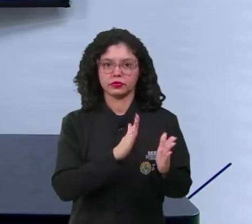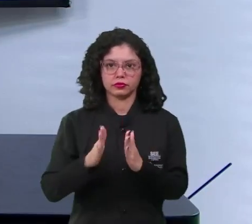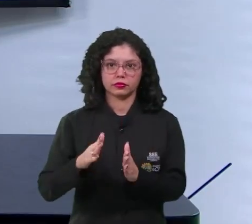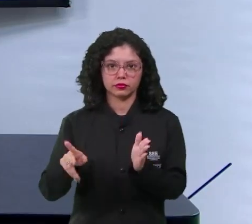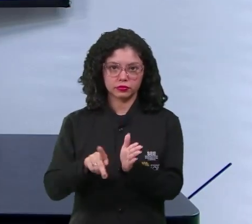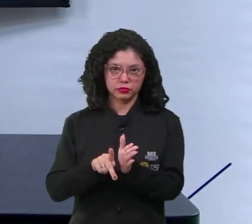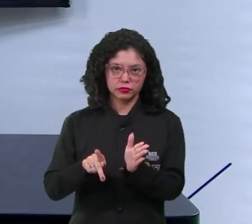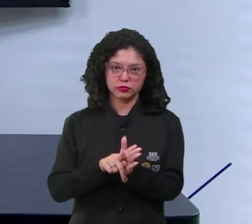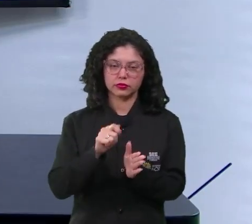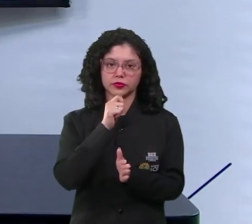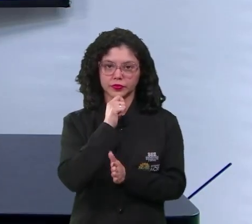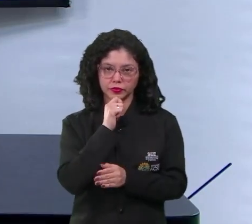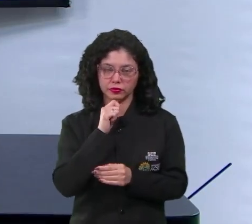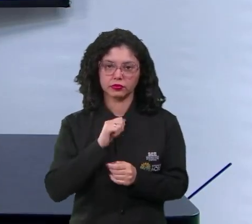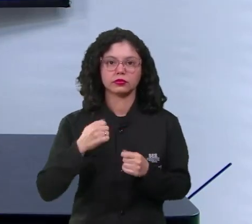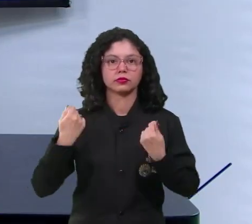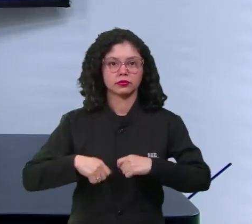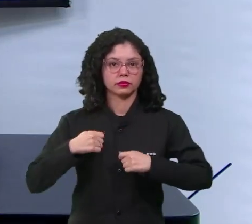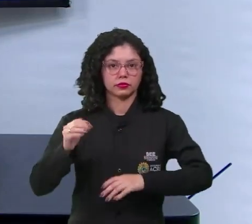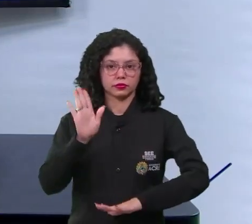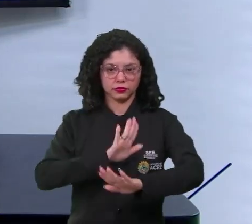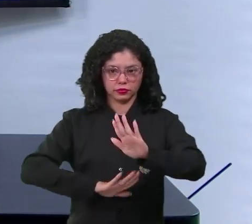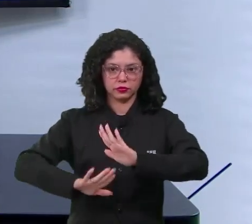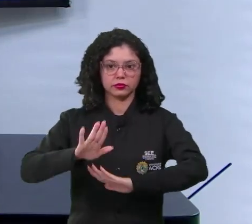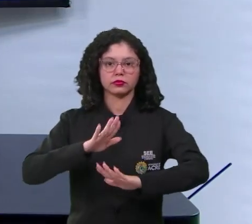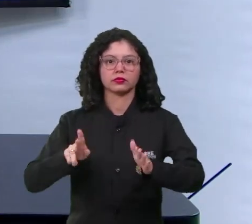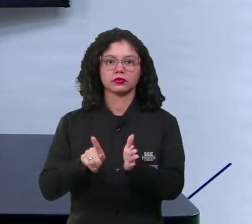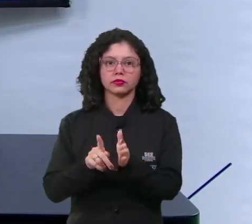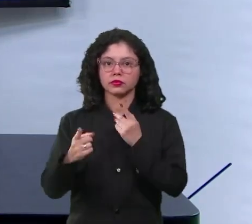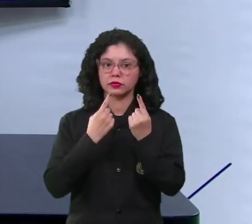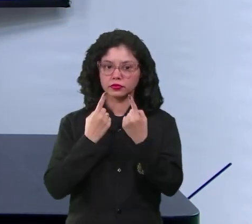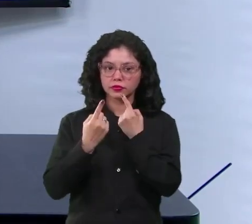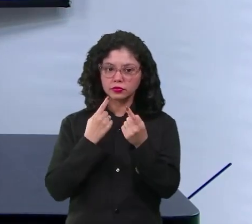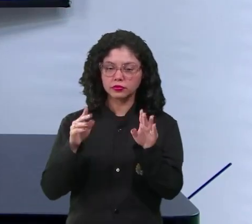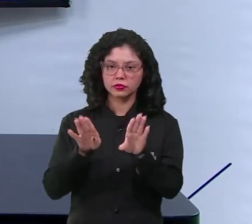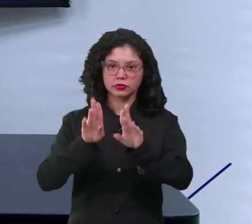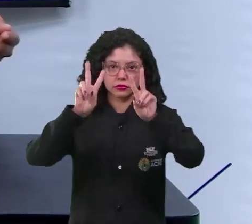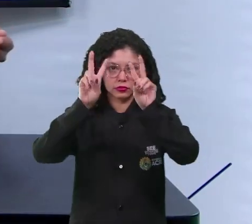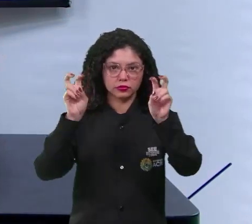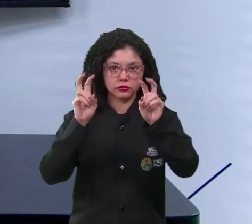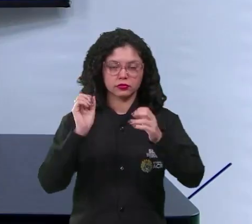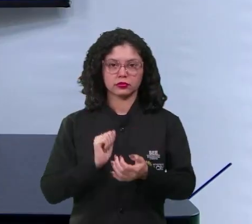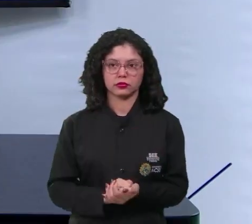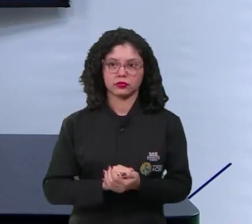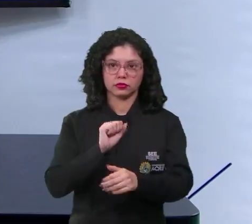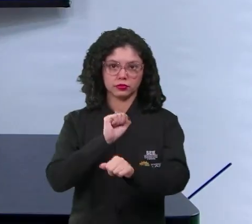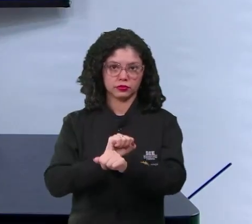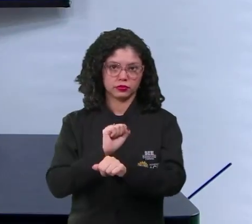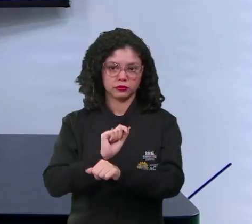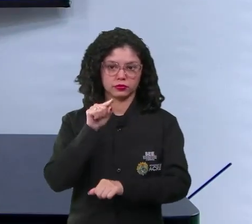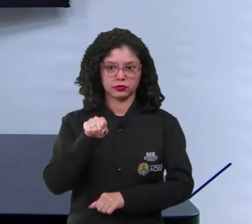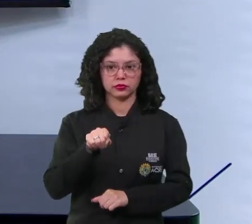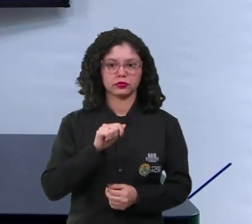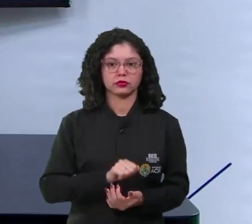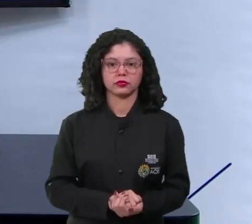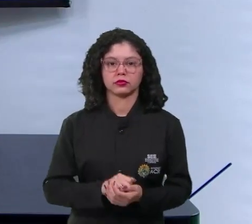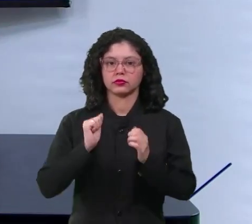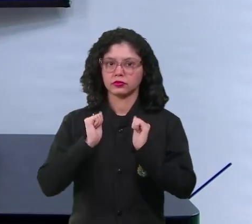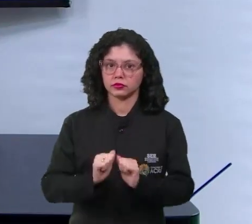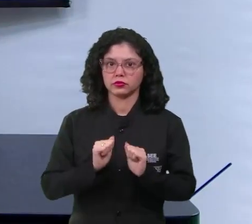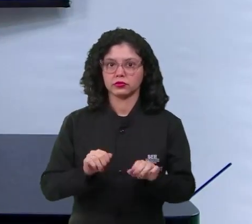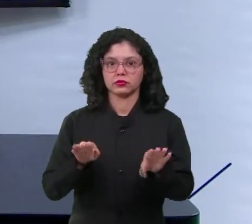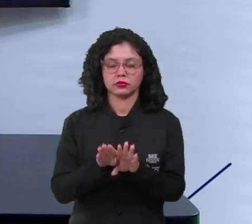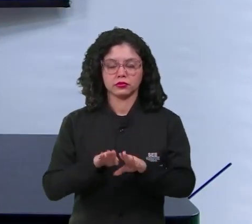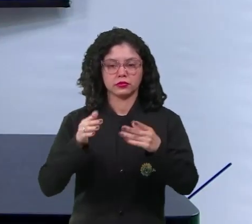dele, a gente precisa cuidar dele. Esse discurso é um discurso que não vai parar por aqui. Muitas vezes pode